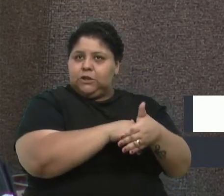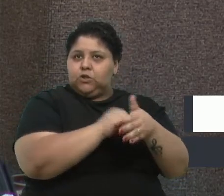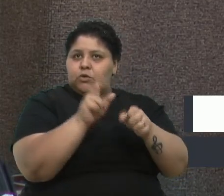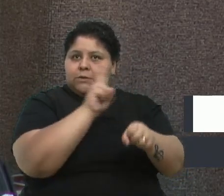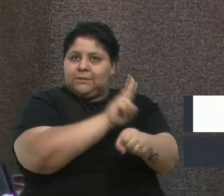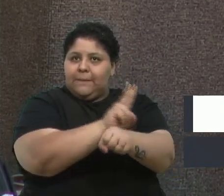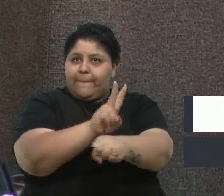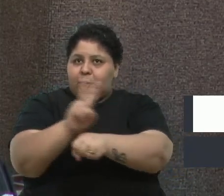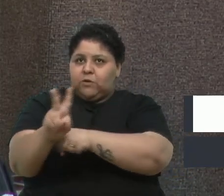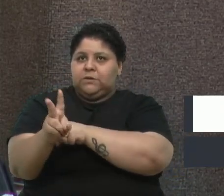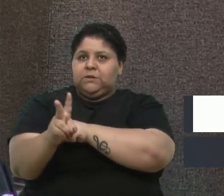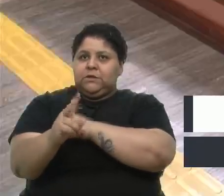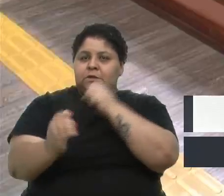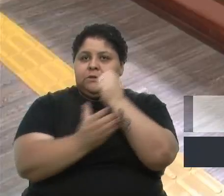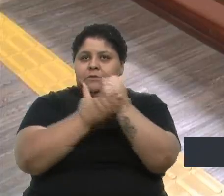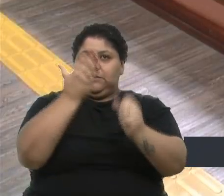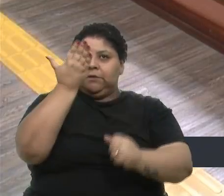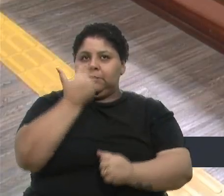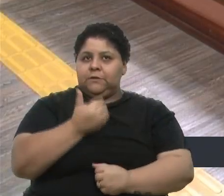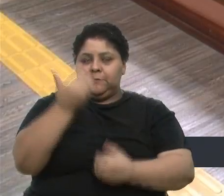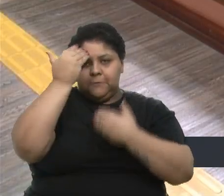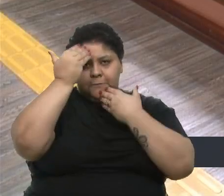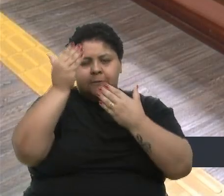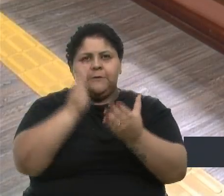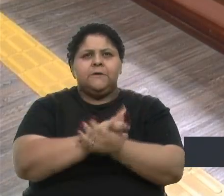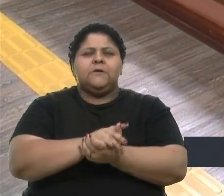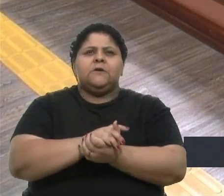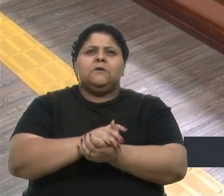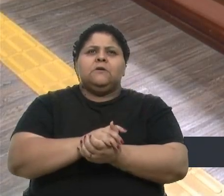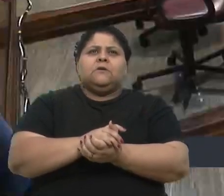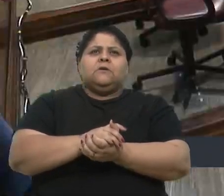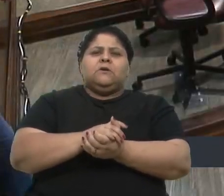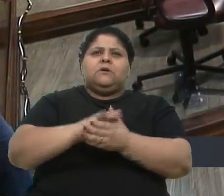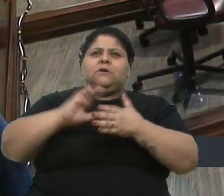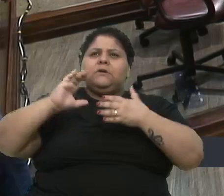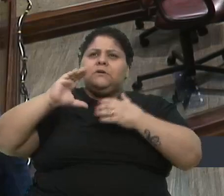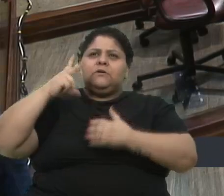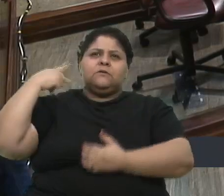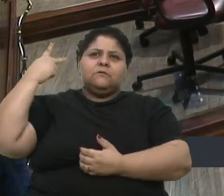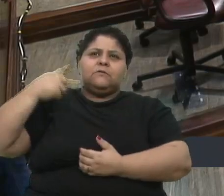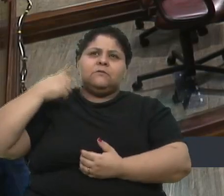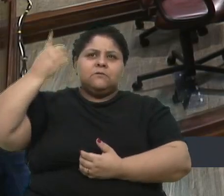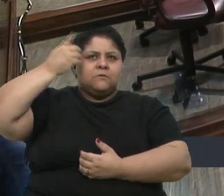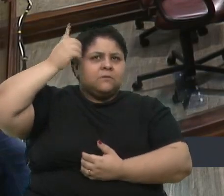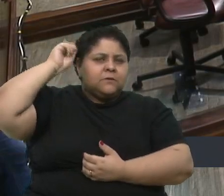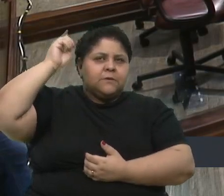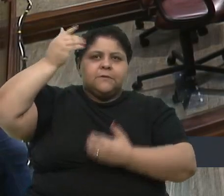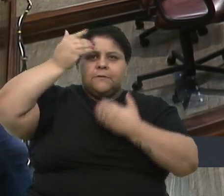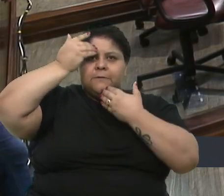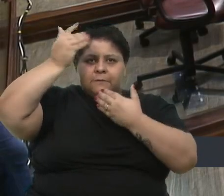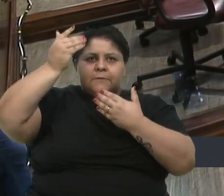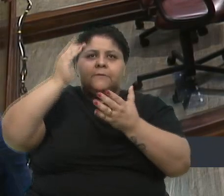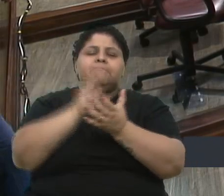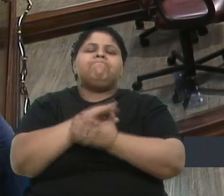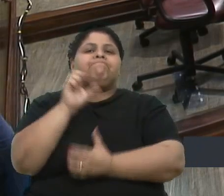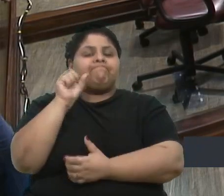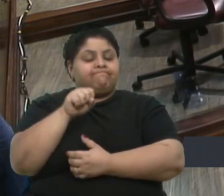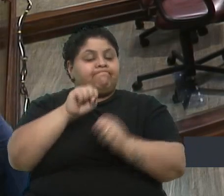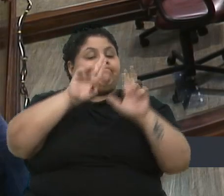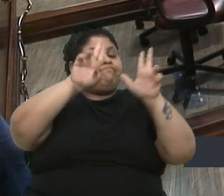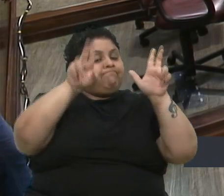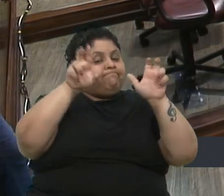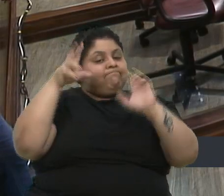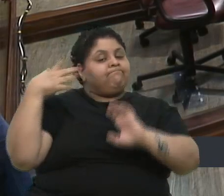da segurança alimentar. Obrigado, vereador. Obrigado, vereador Felipe. Vereador Lucas. Gil. Obrigado, vereador. Realmente um tema de